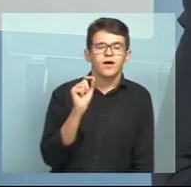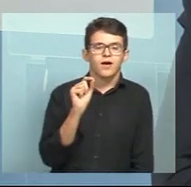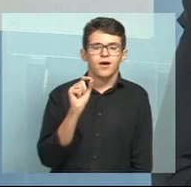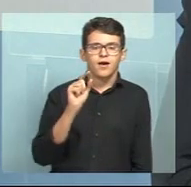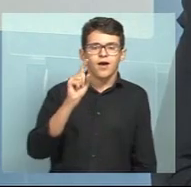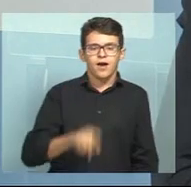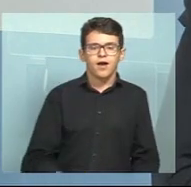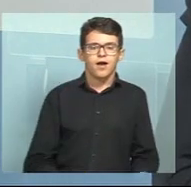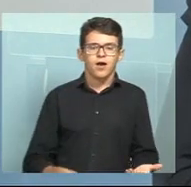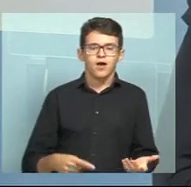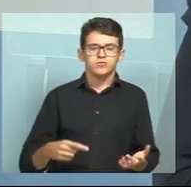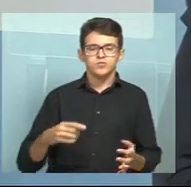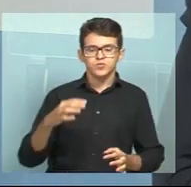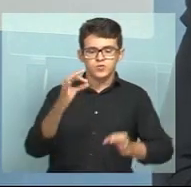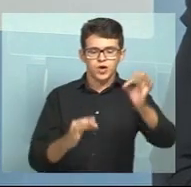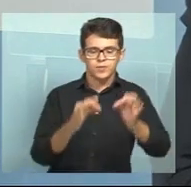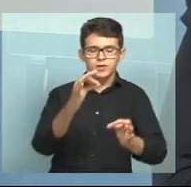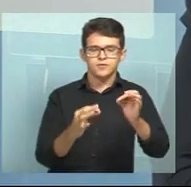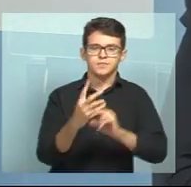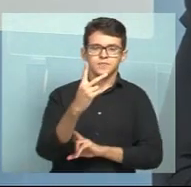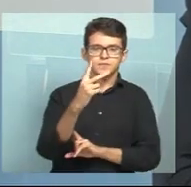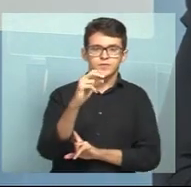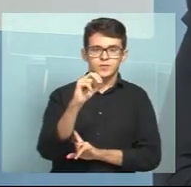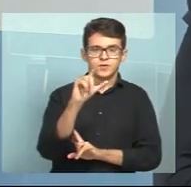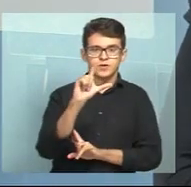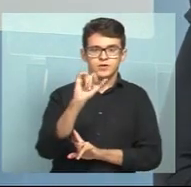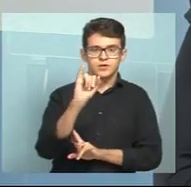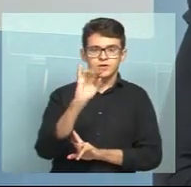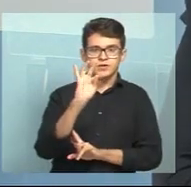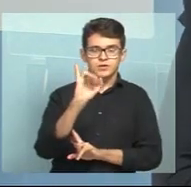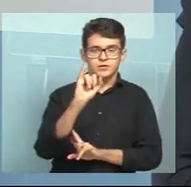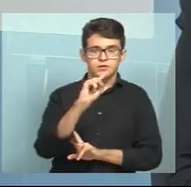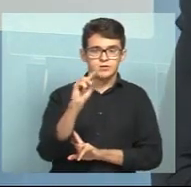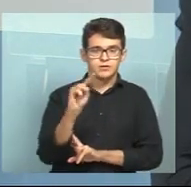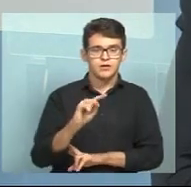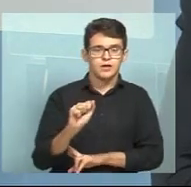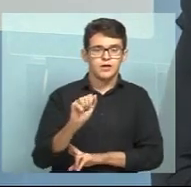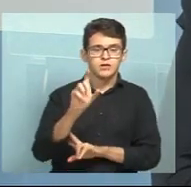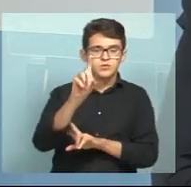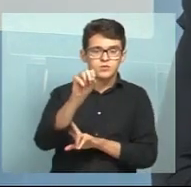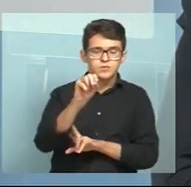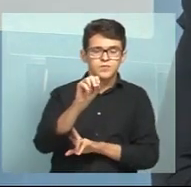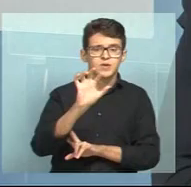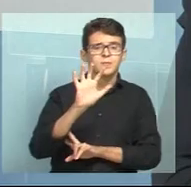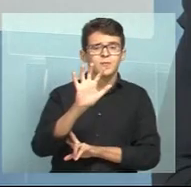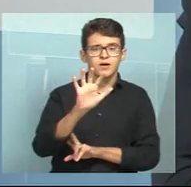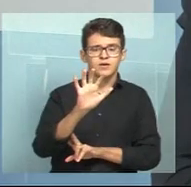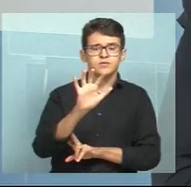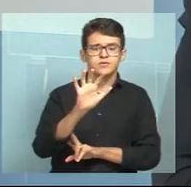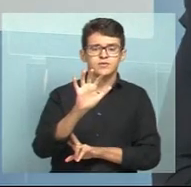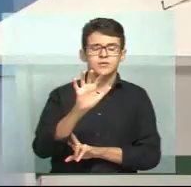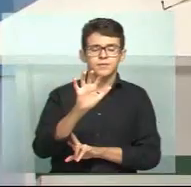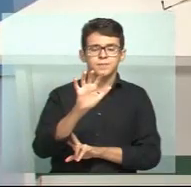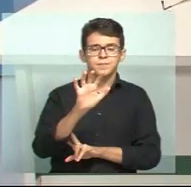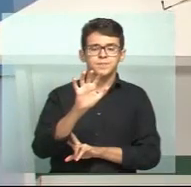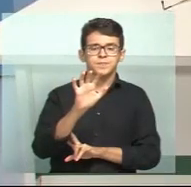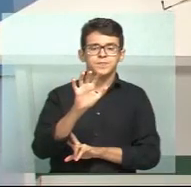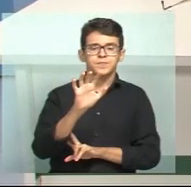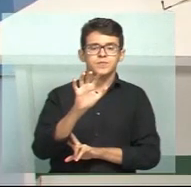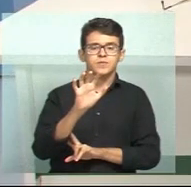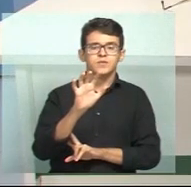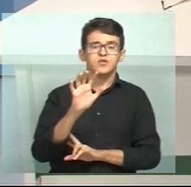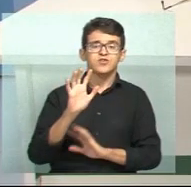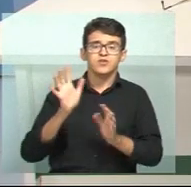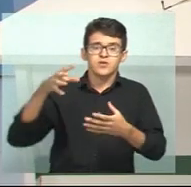politizado. Contra o Moro. Contra o Moro. É, mas isso caiu por terra. A partir do momento que ele do momento que foi no